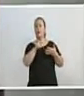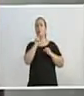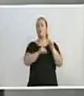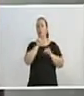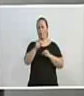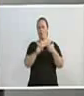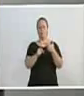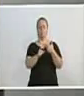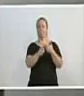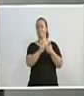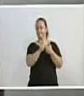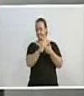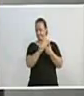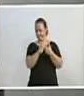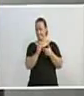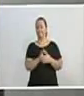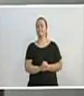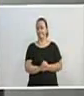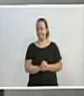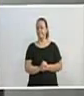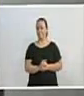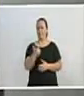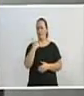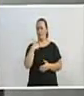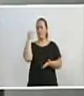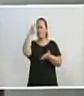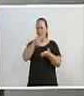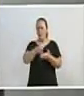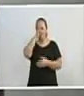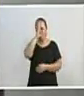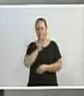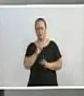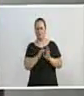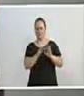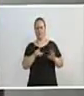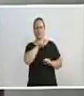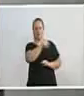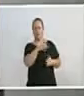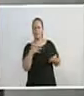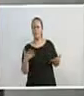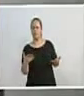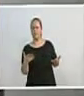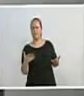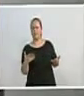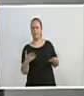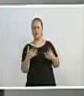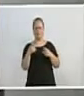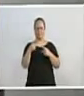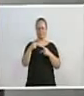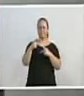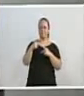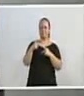tem que pagar o passe livre sou eu. Somos nós que não usamos o transporte coletivo e não quem usa o transporte